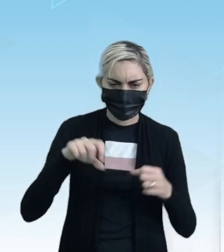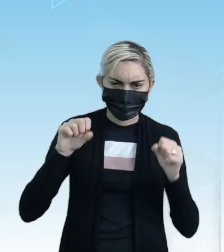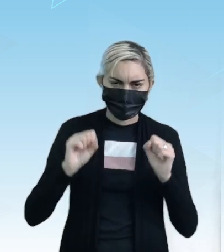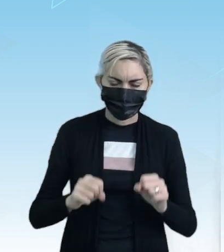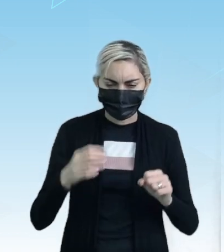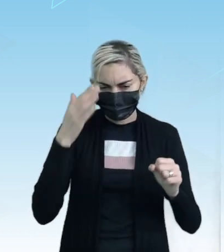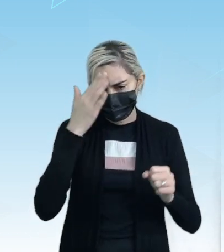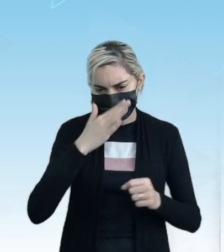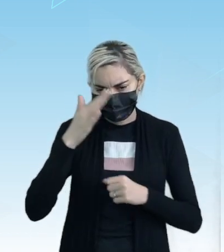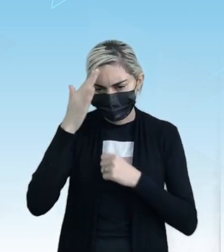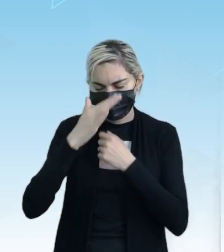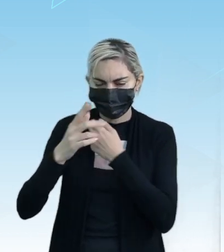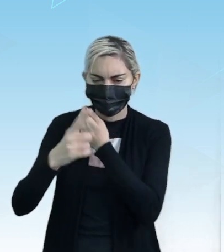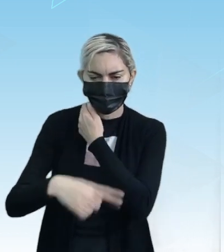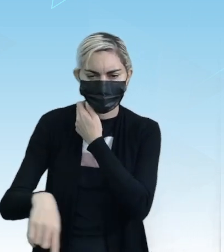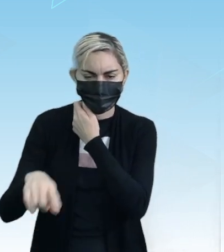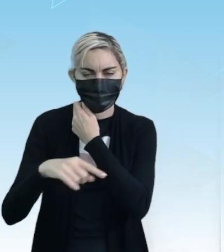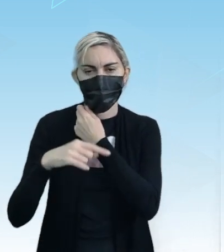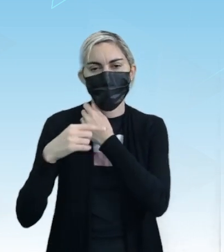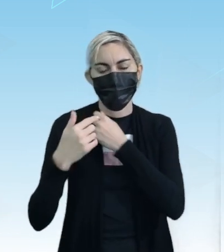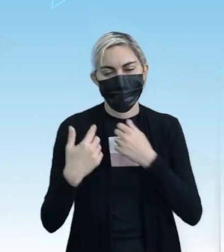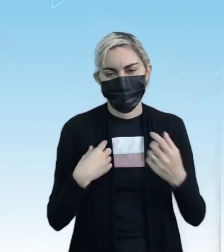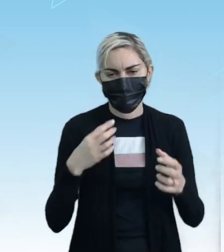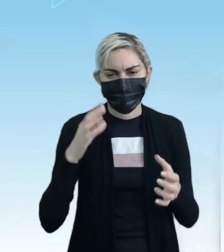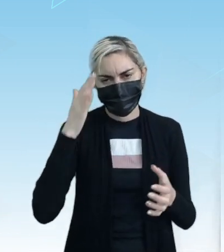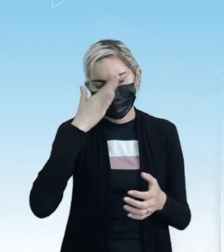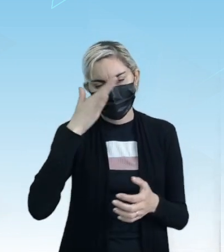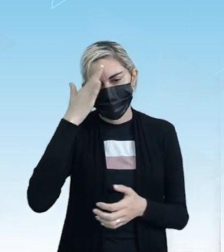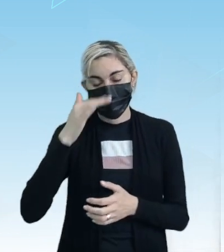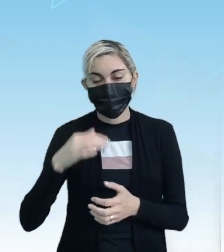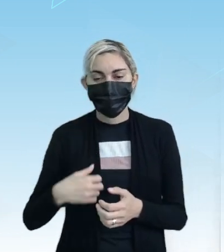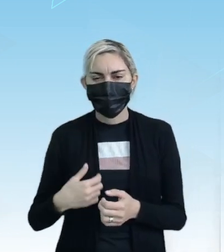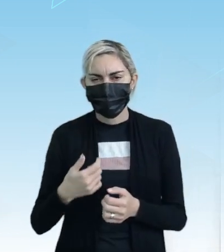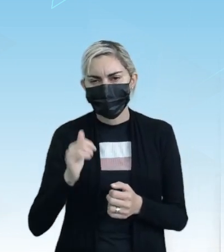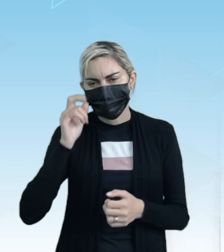possamos entender, para que nós possamos compreender a